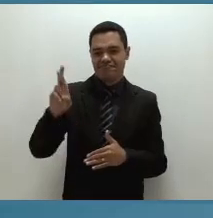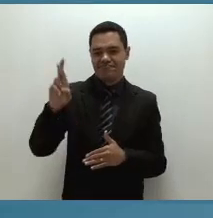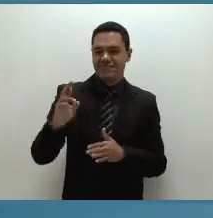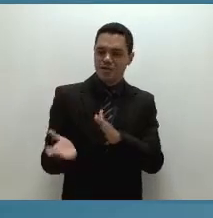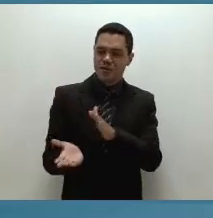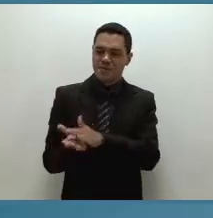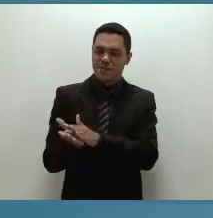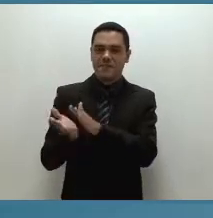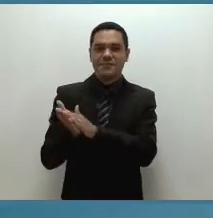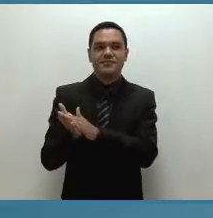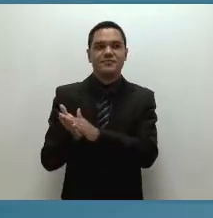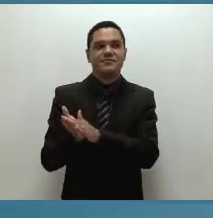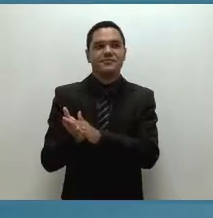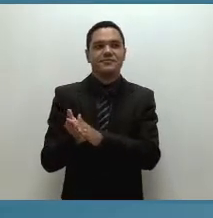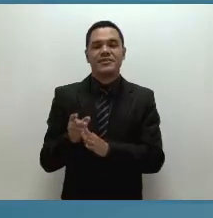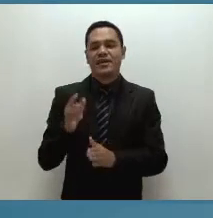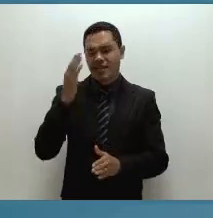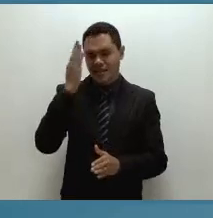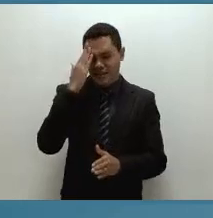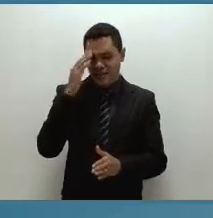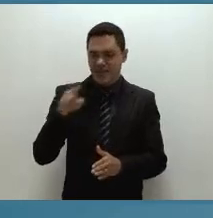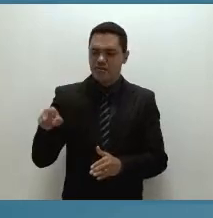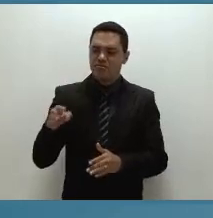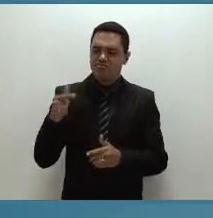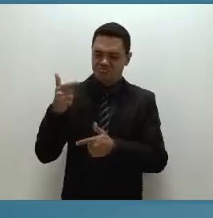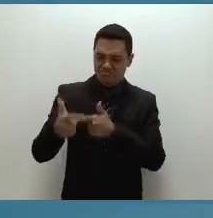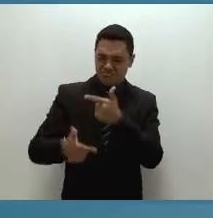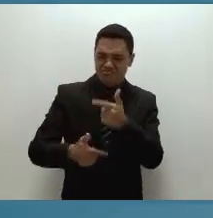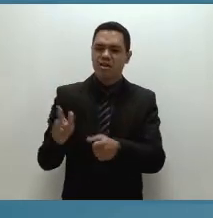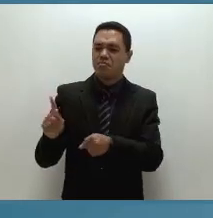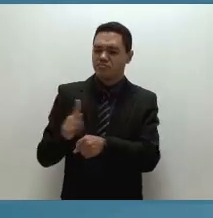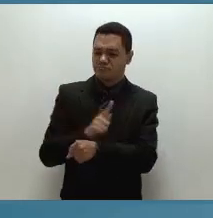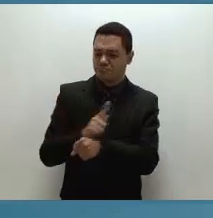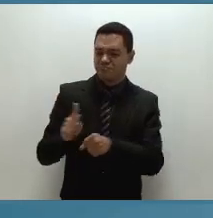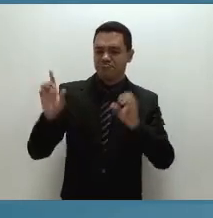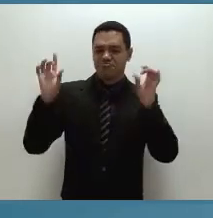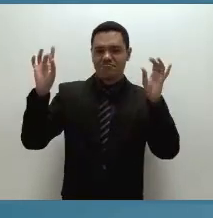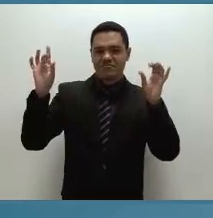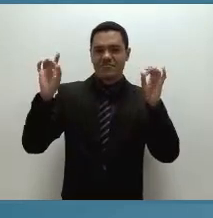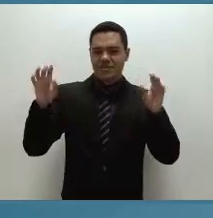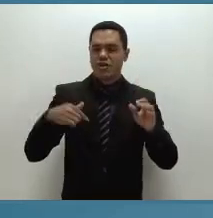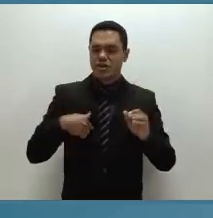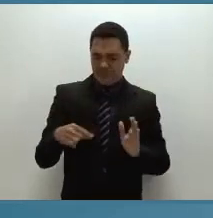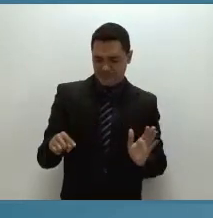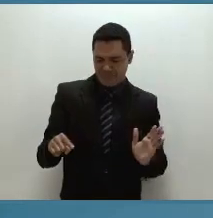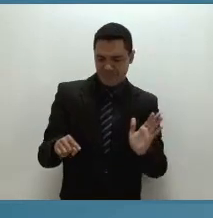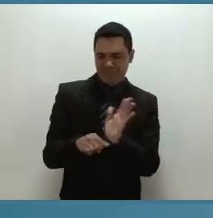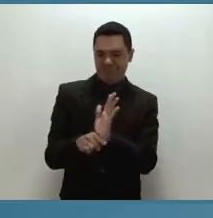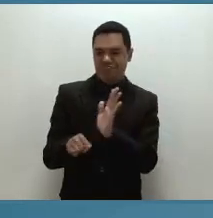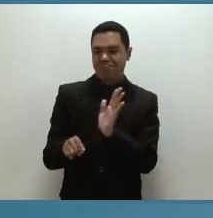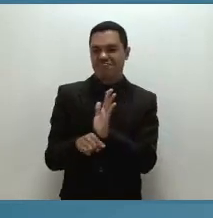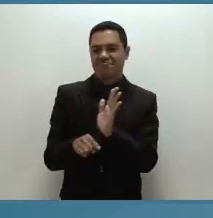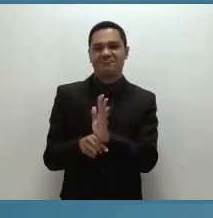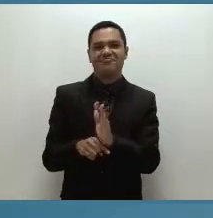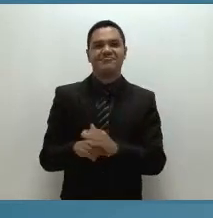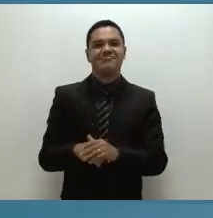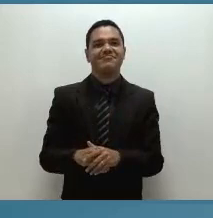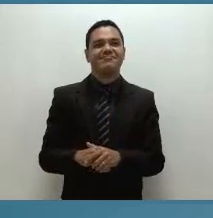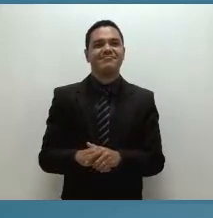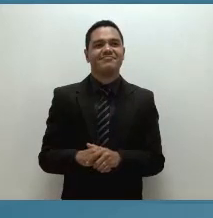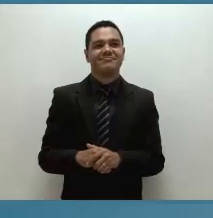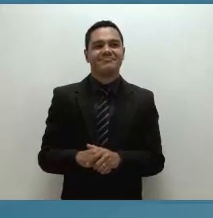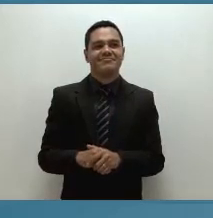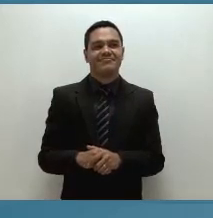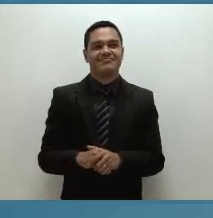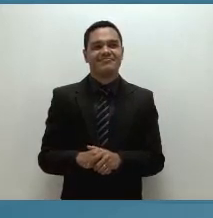parabenizo, sei que o senhor vai fazer uma excelente gestão e também conte comigo no que tiver necessidade.